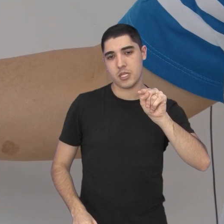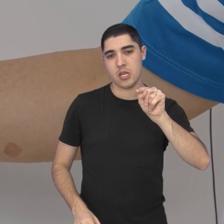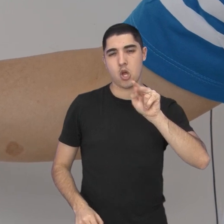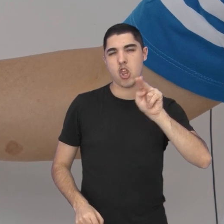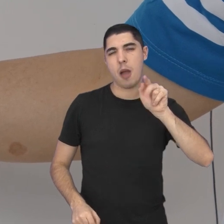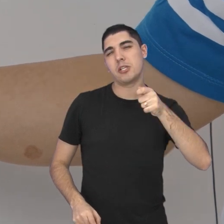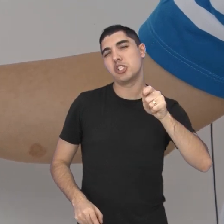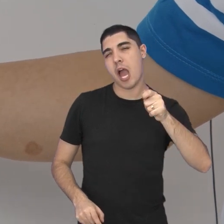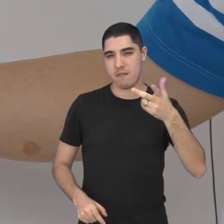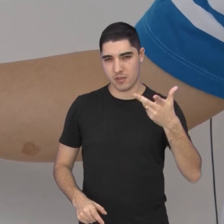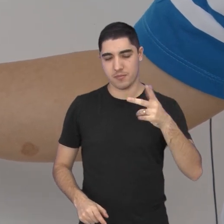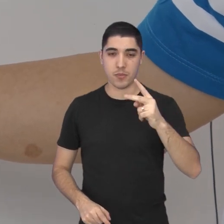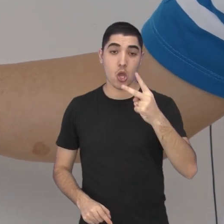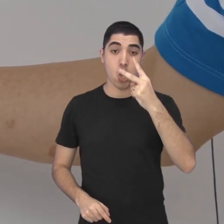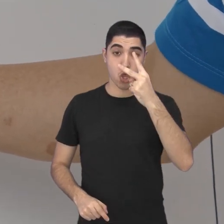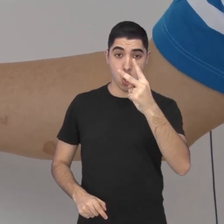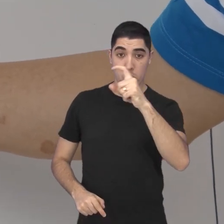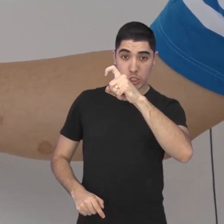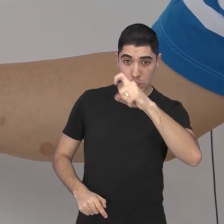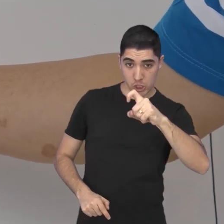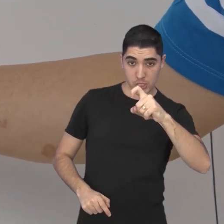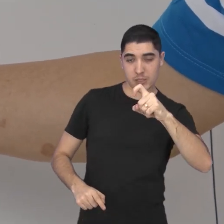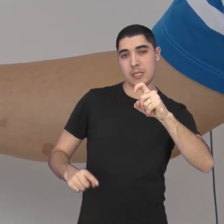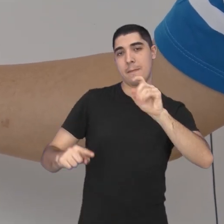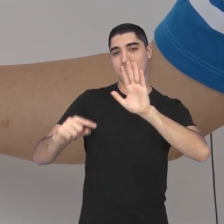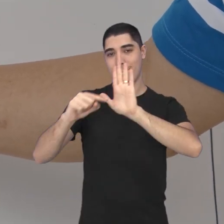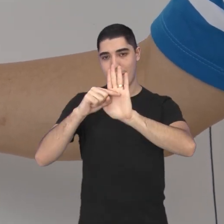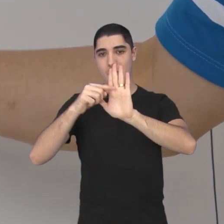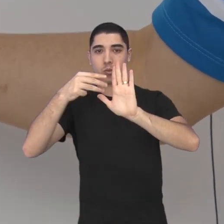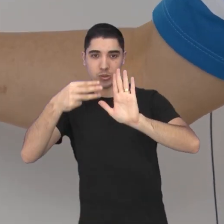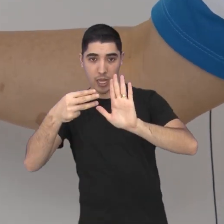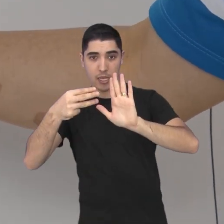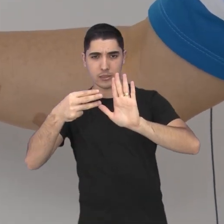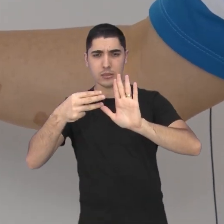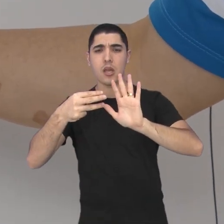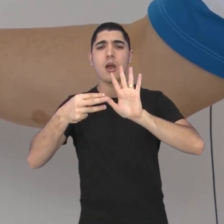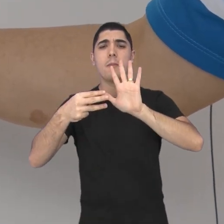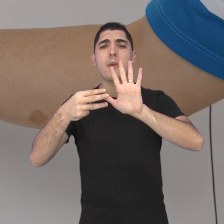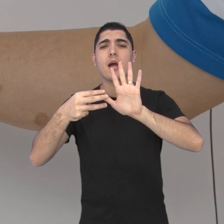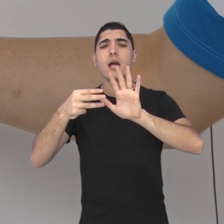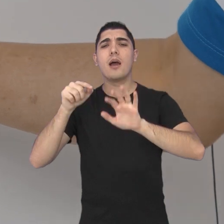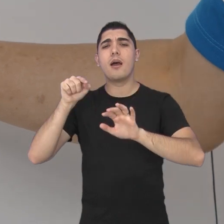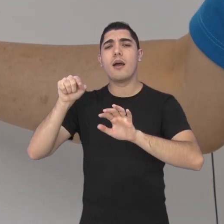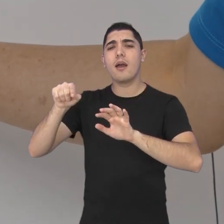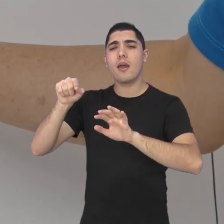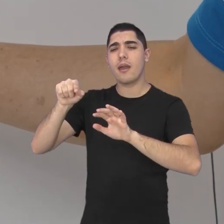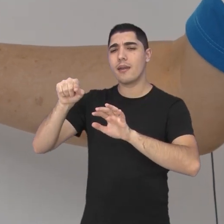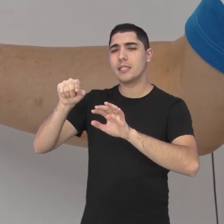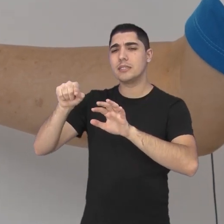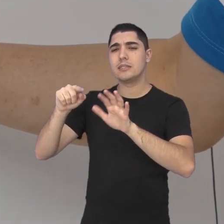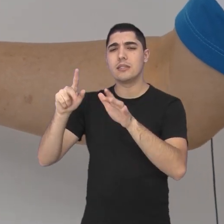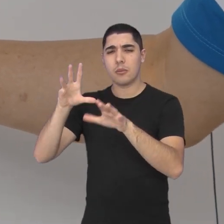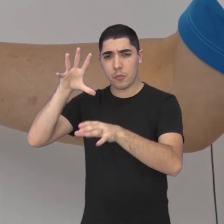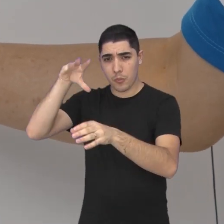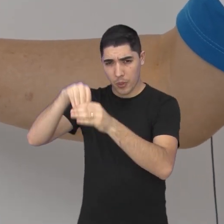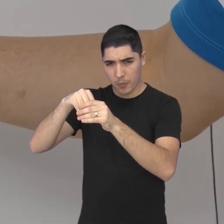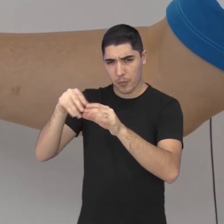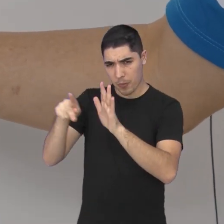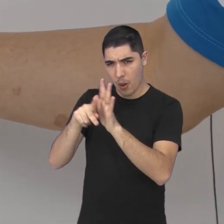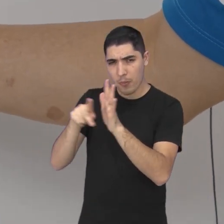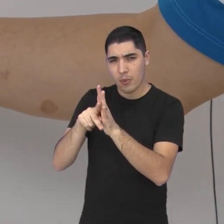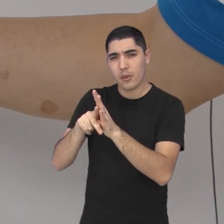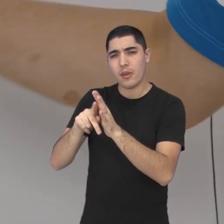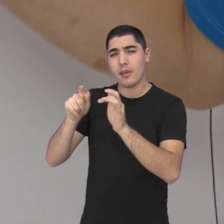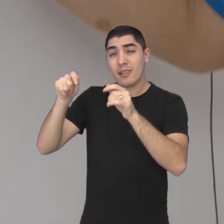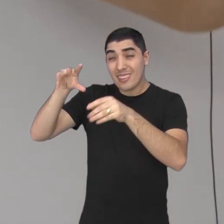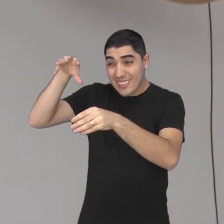lá. 2x menos 3. Esse menos 1, ele está multiplicando tudo que está aqui dentro, certo?